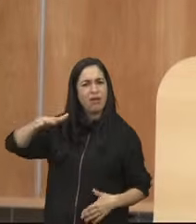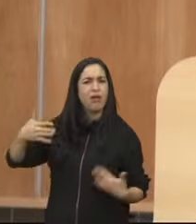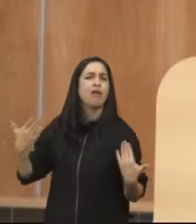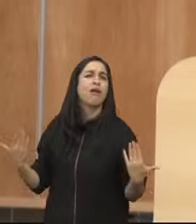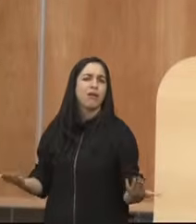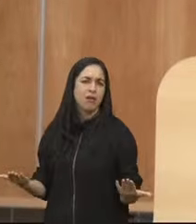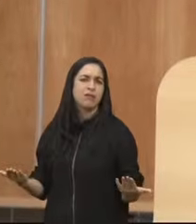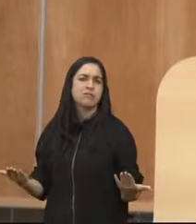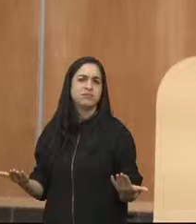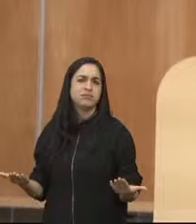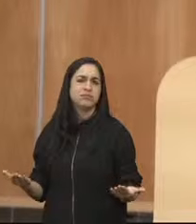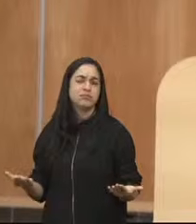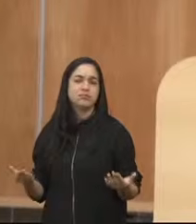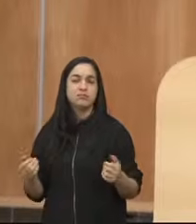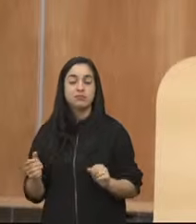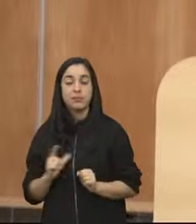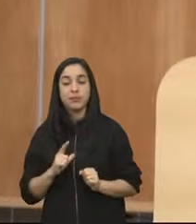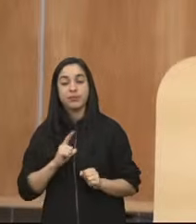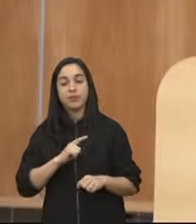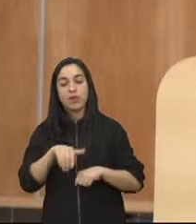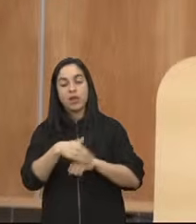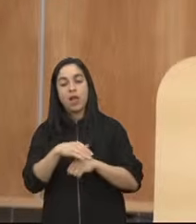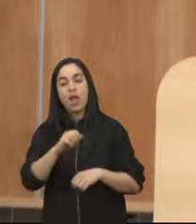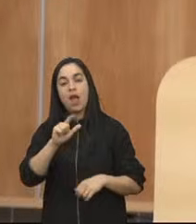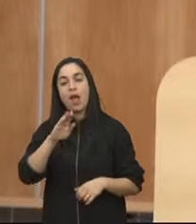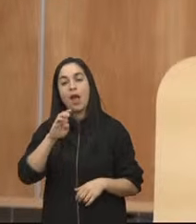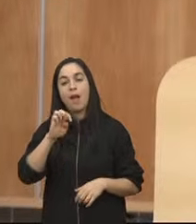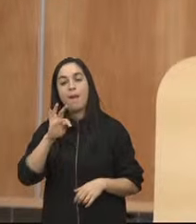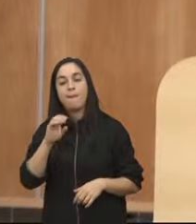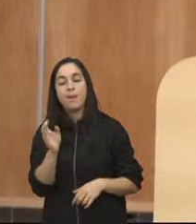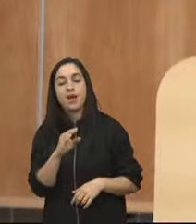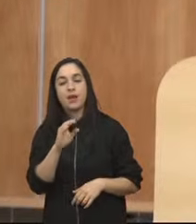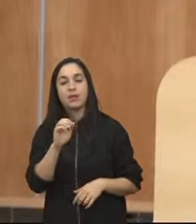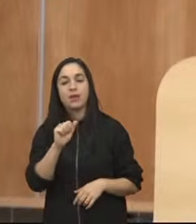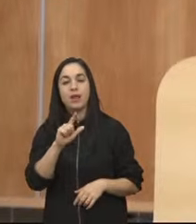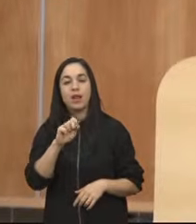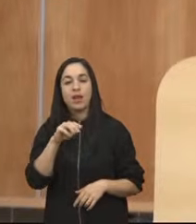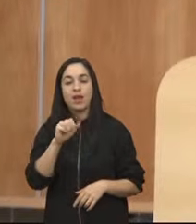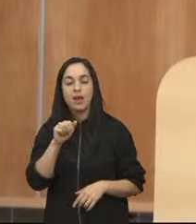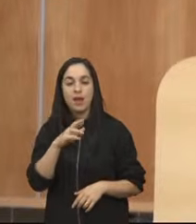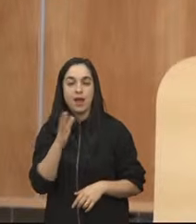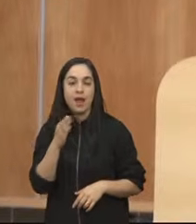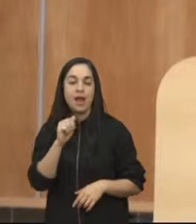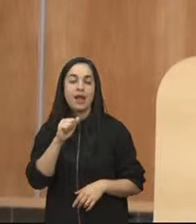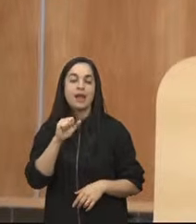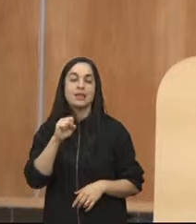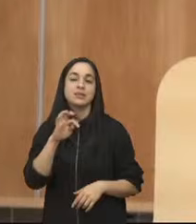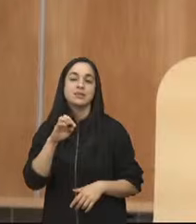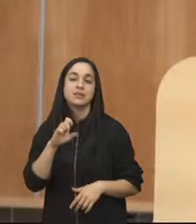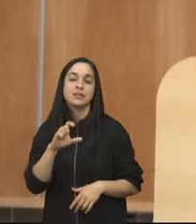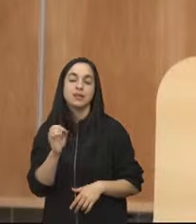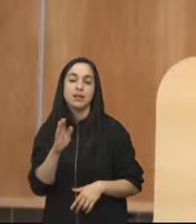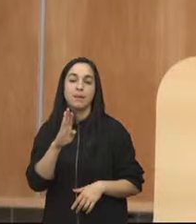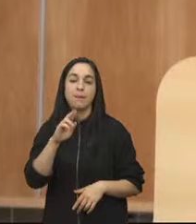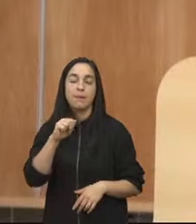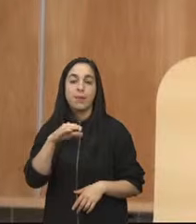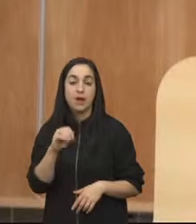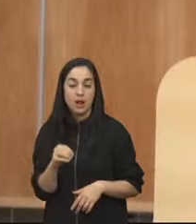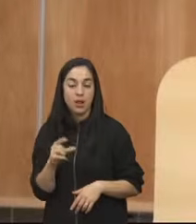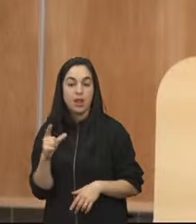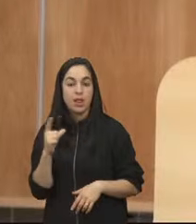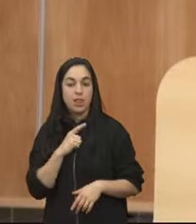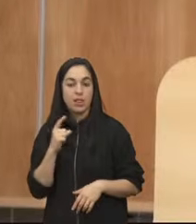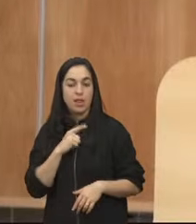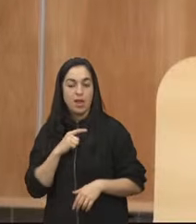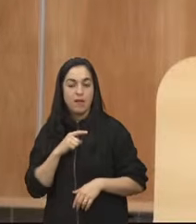construção daquele viaduto? Humberto de Alencar de Castelo Branco, acabei de fazer um pedido de informação que hoje está rebaixado o asfalto lá, uma obra que foi entregue